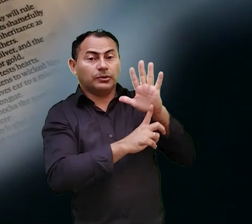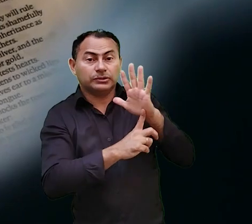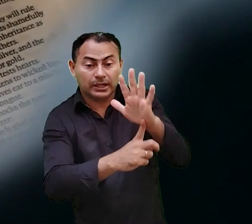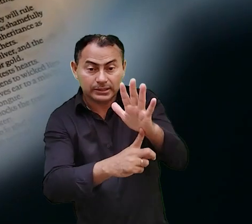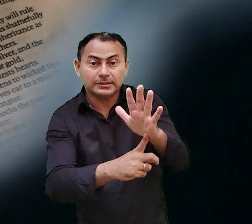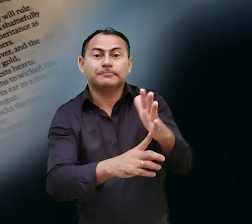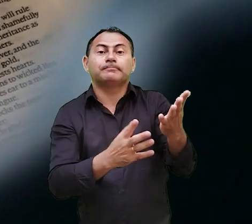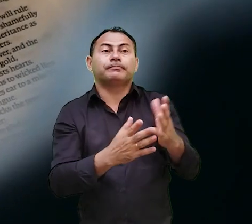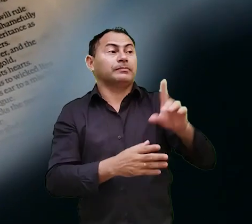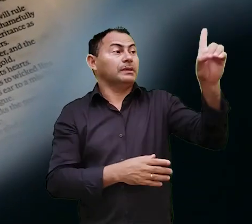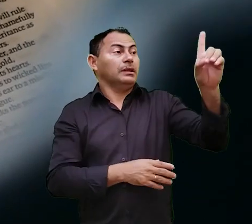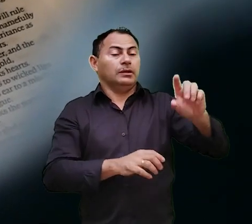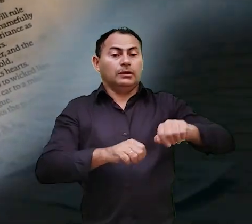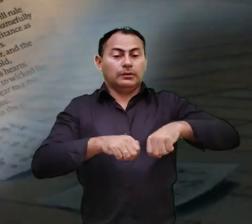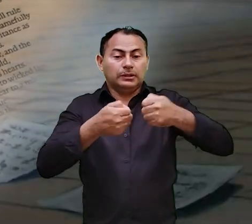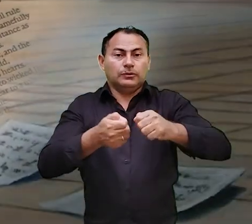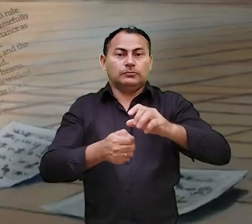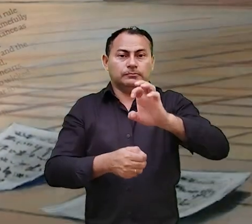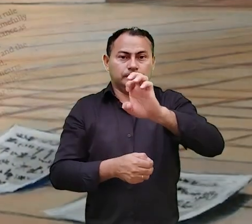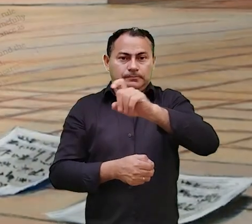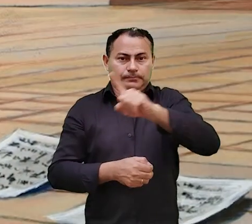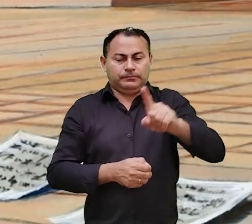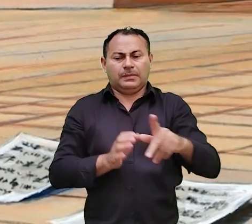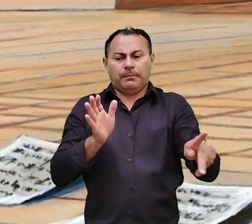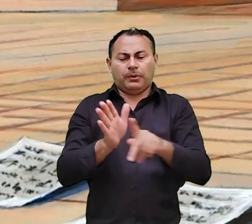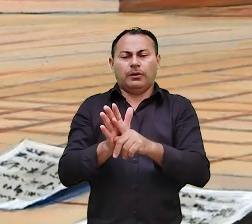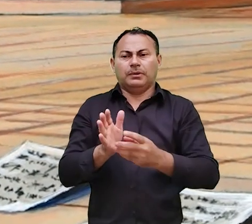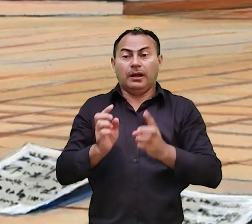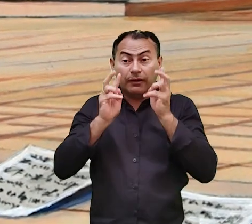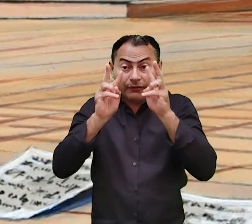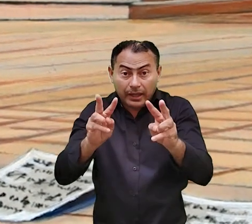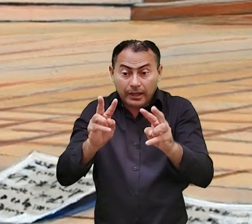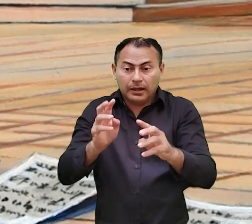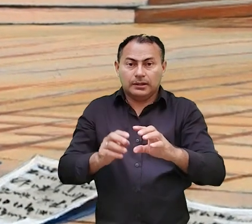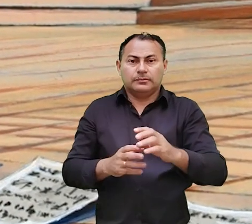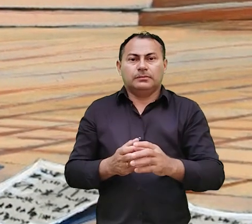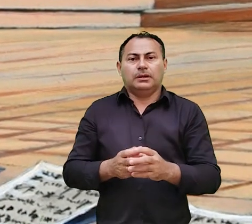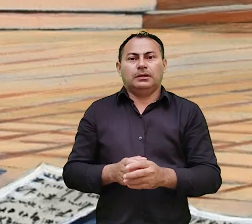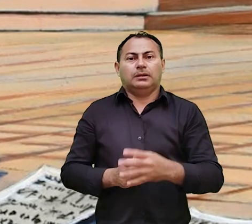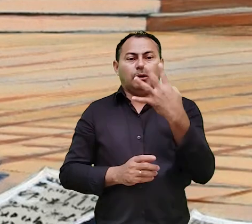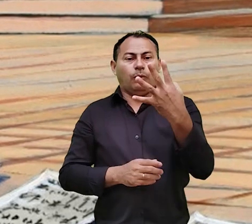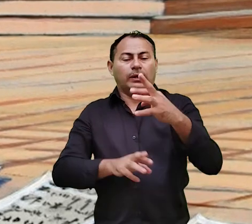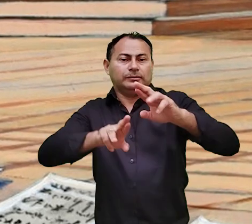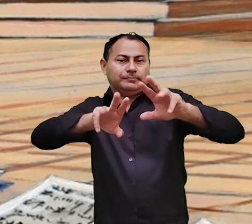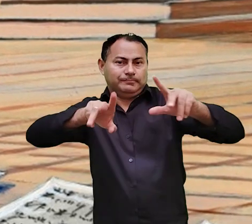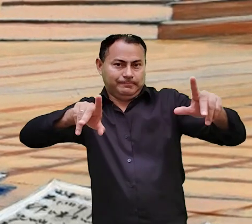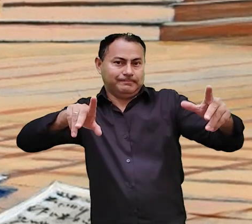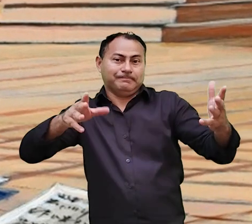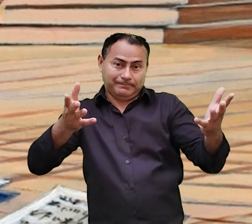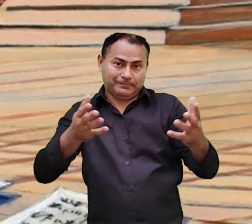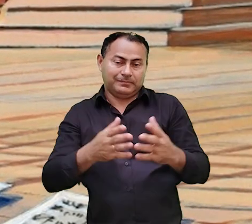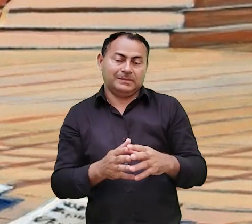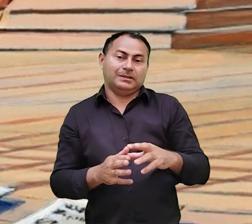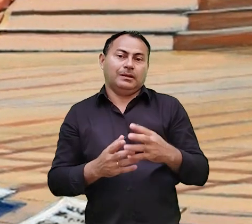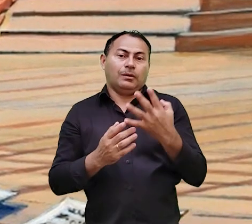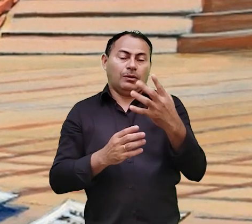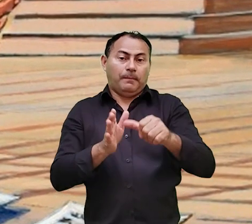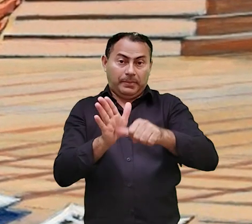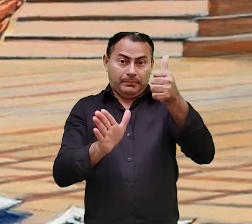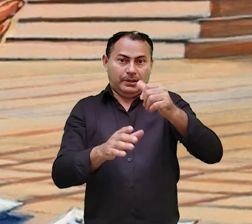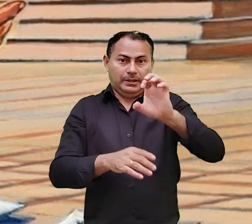visão de Deus. Deus deu a Ezequiel a visão de si mesmo em 4 diferentes